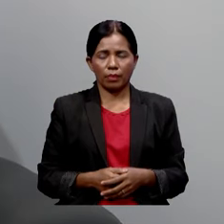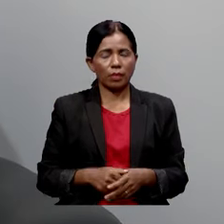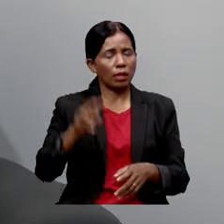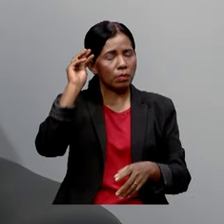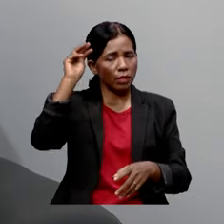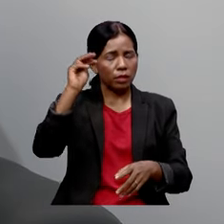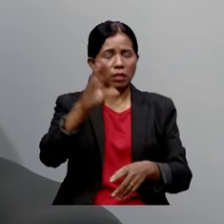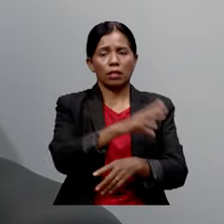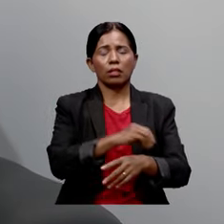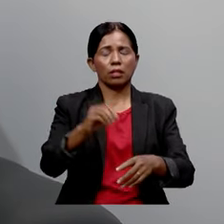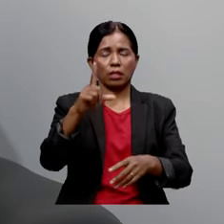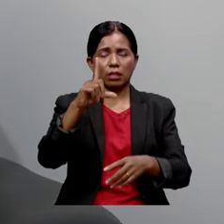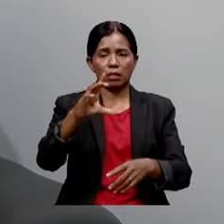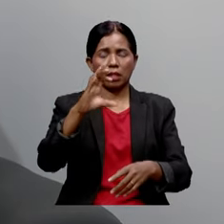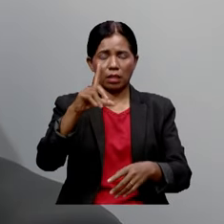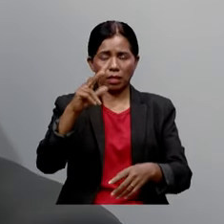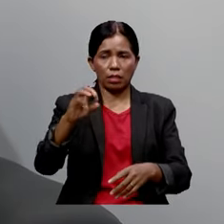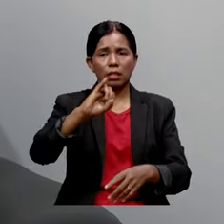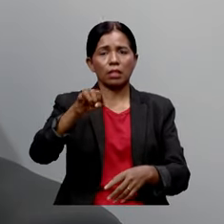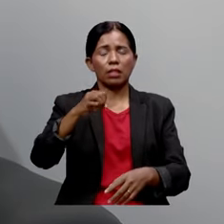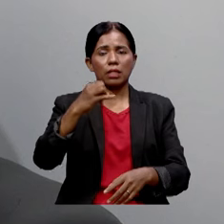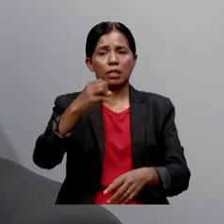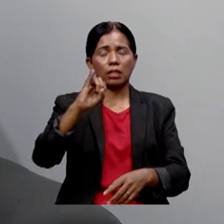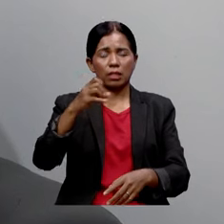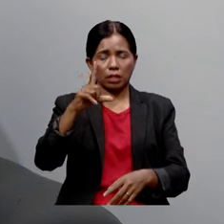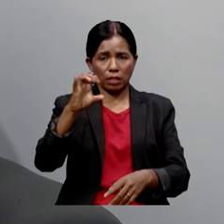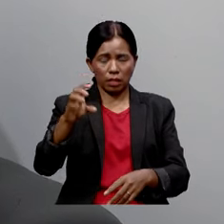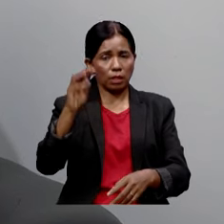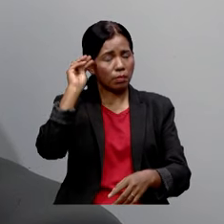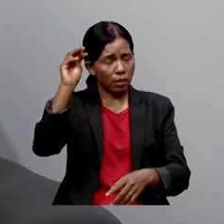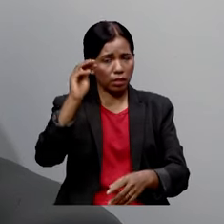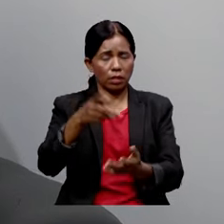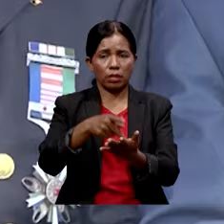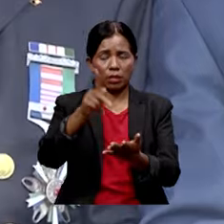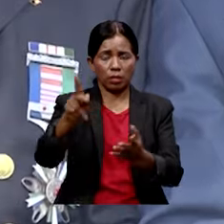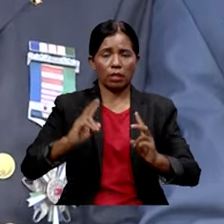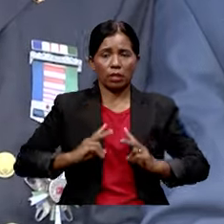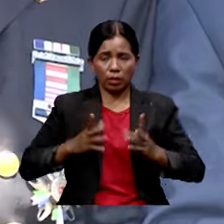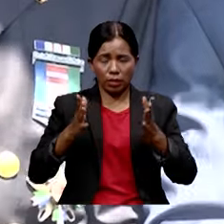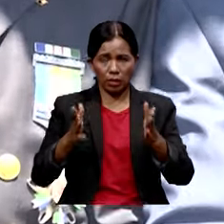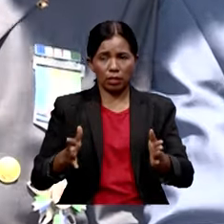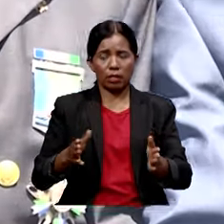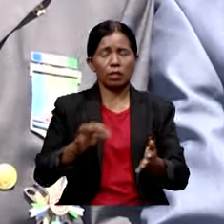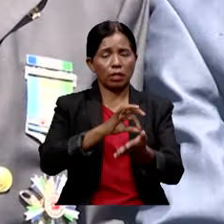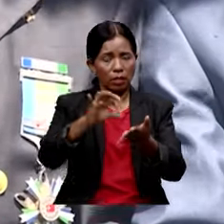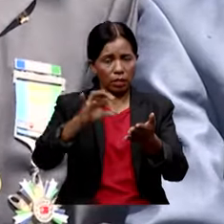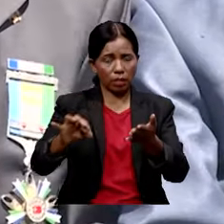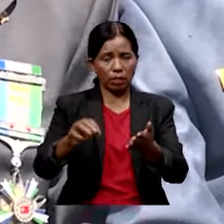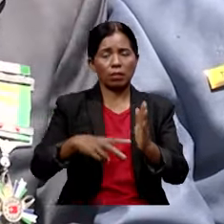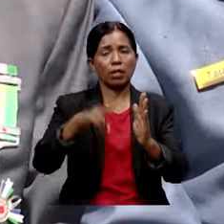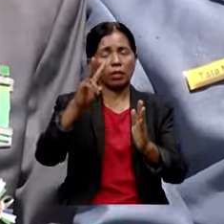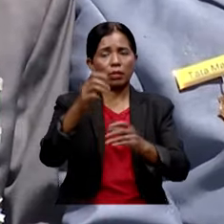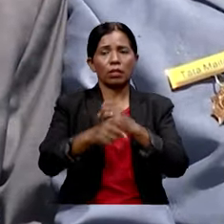Ministro do Assunto Combatente e Libertação Nacional, Zilda Costa Ansor Ateten, Ministério Serral Pagamento a Veterano, CNB, registrado fase da